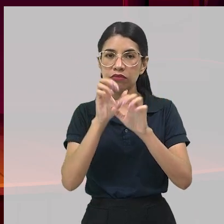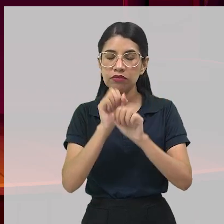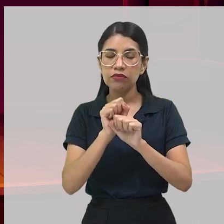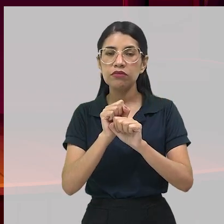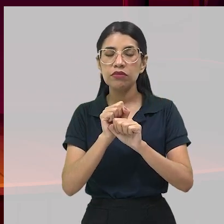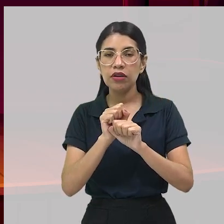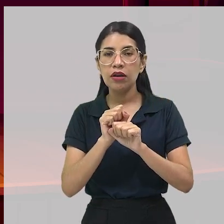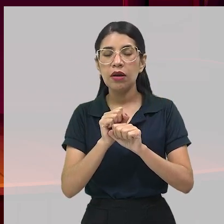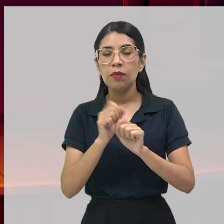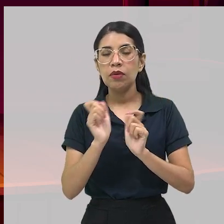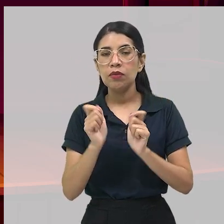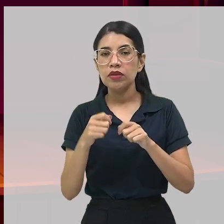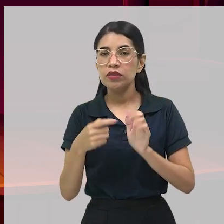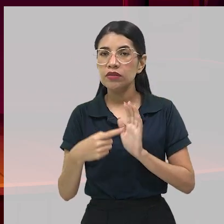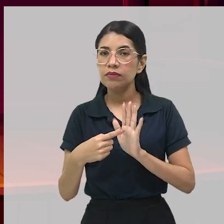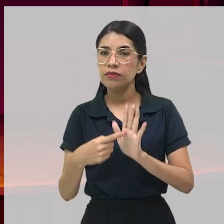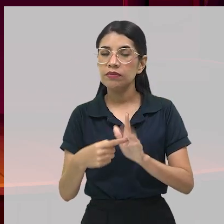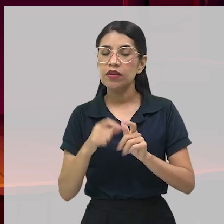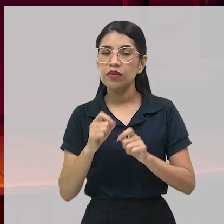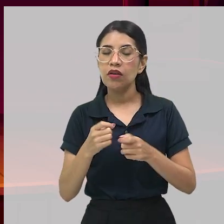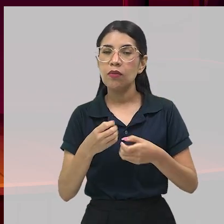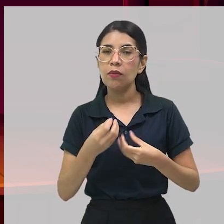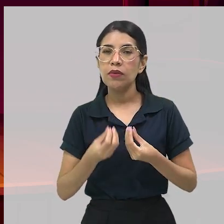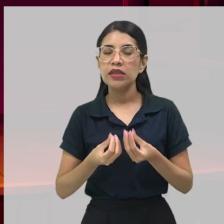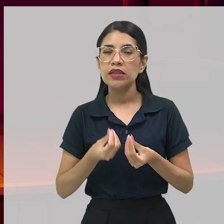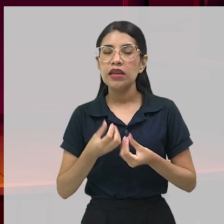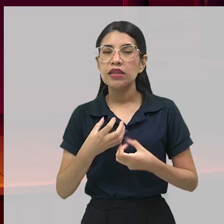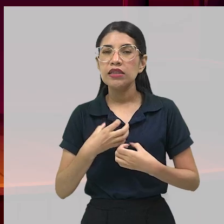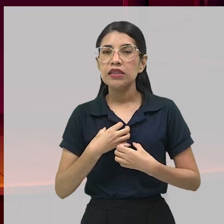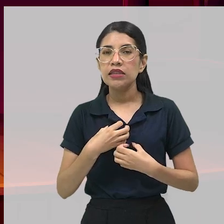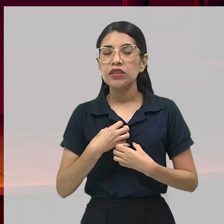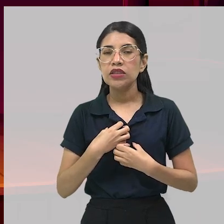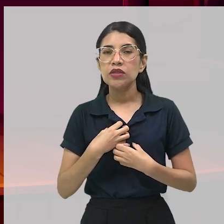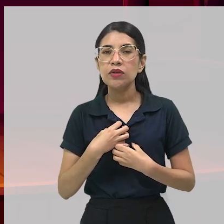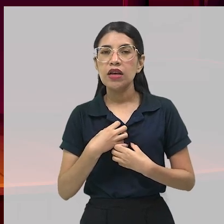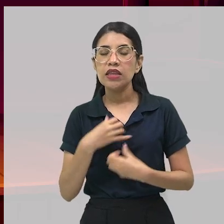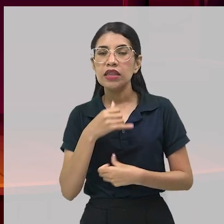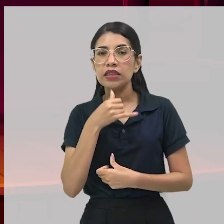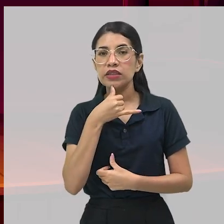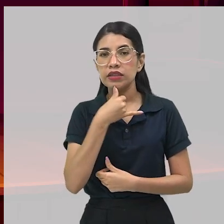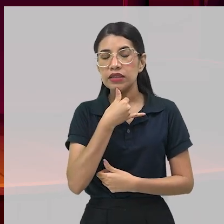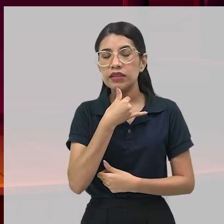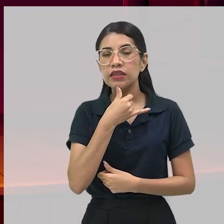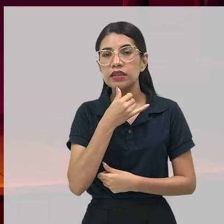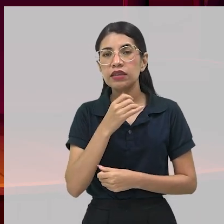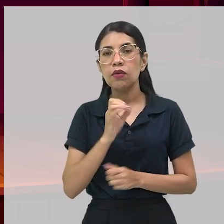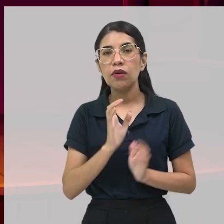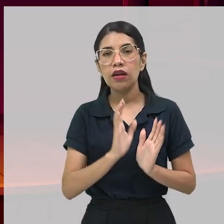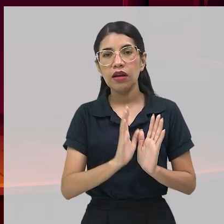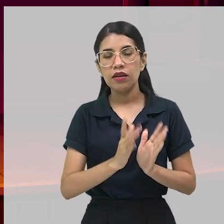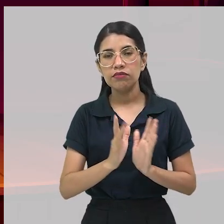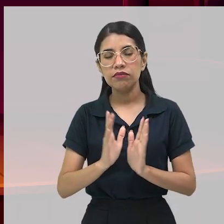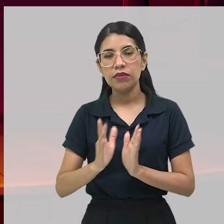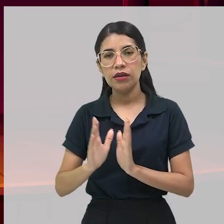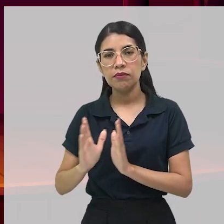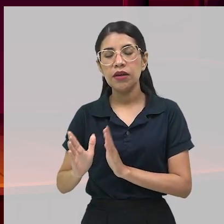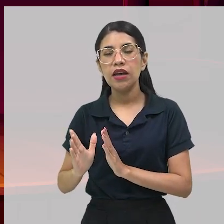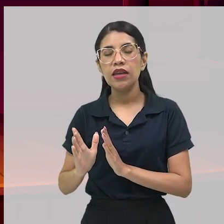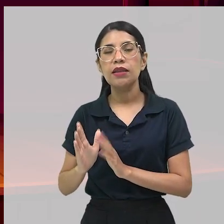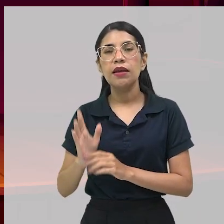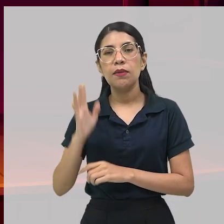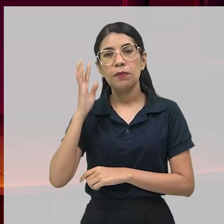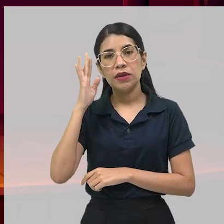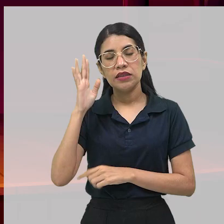cena, já para trazer, né, essa sensação desse drama para a gente. Então, cada cena ela é pensada